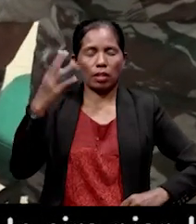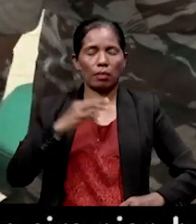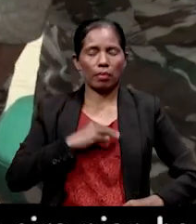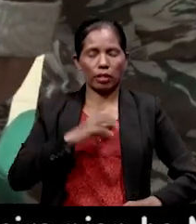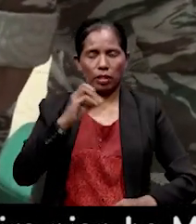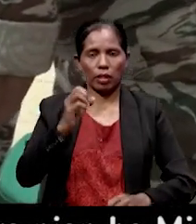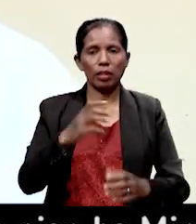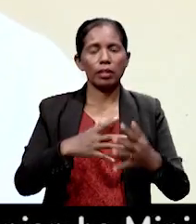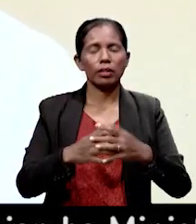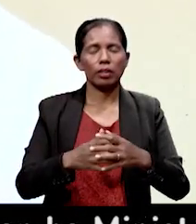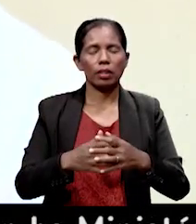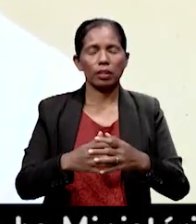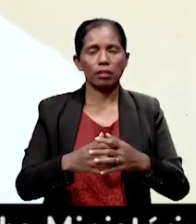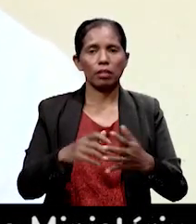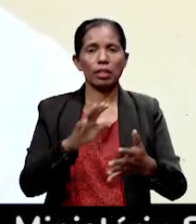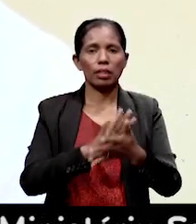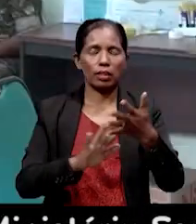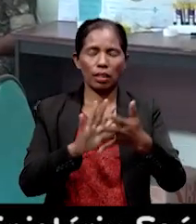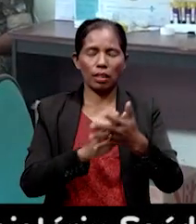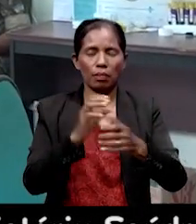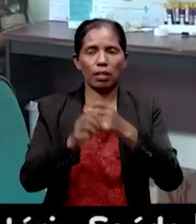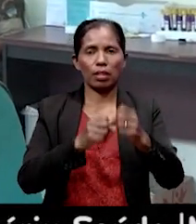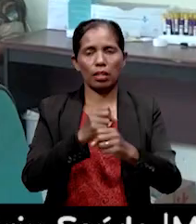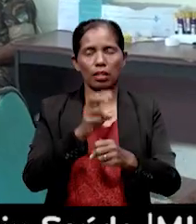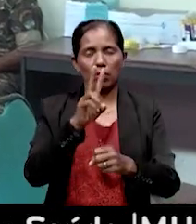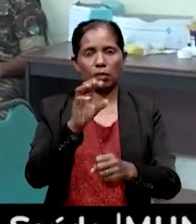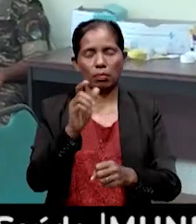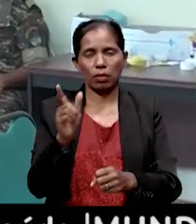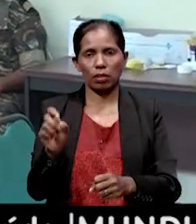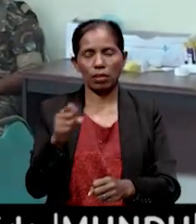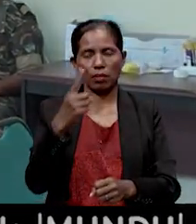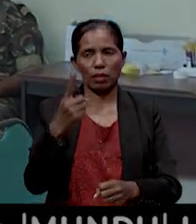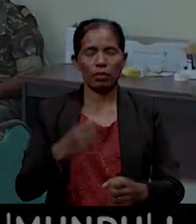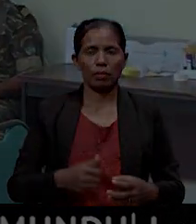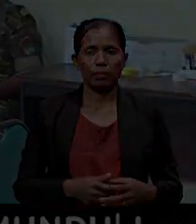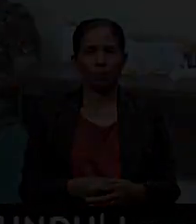nebe inaugura e tina ring rua San Lourenço ida. Na Polan Sever, Justiniano Nano, ZMN.